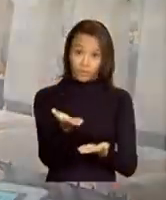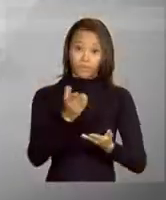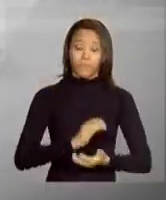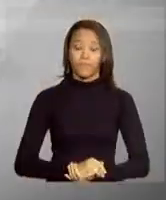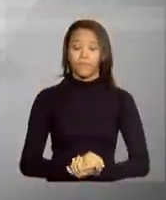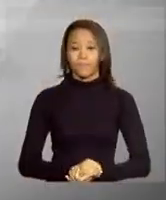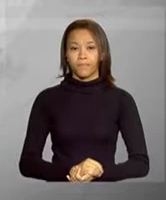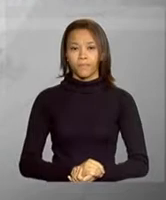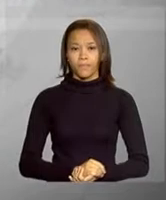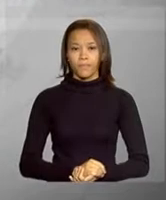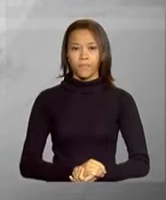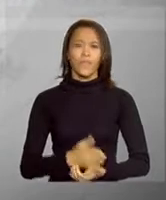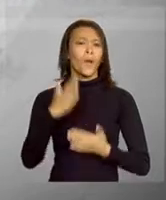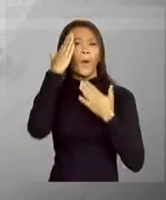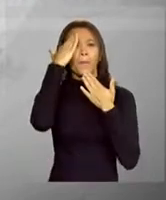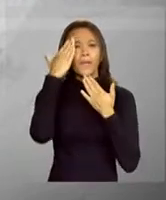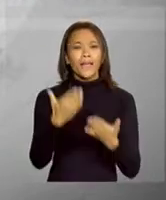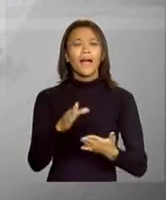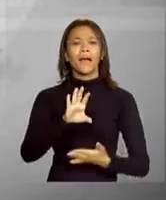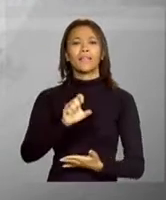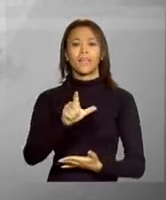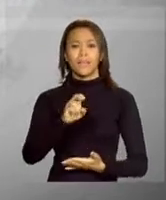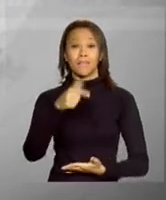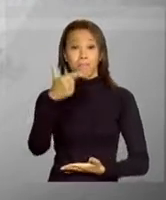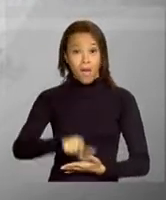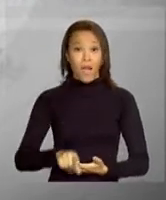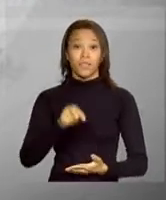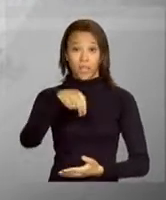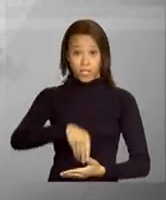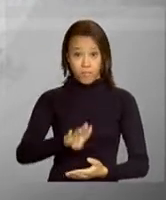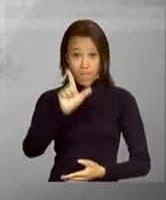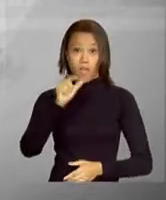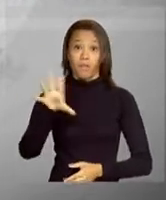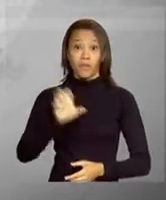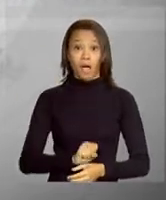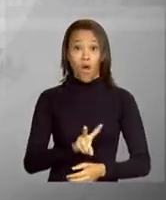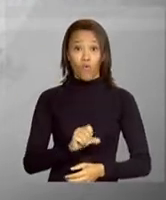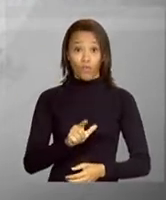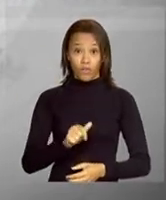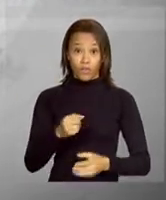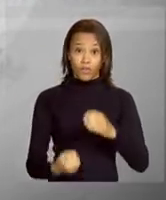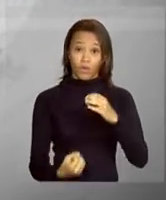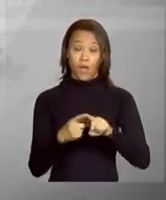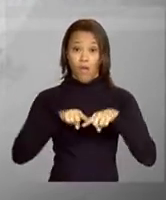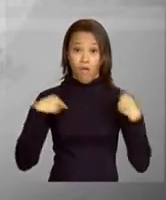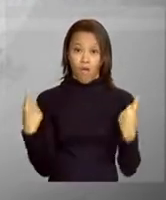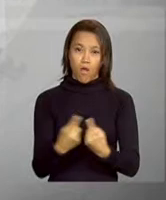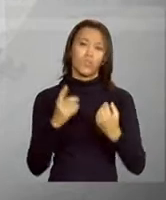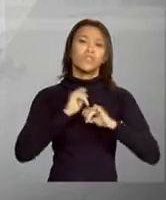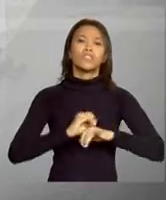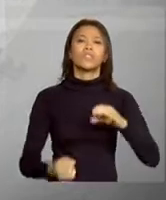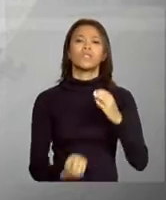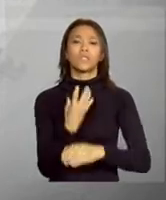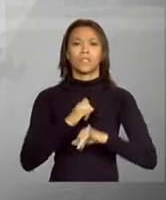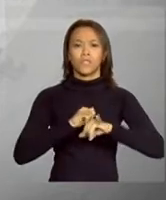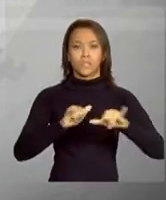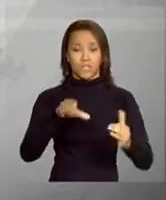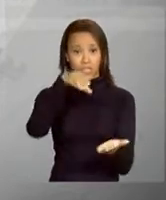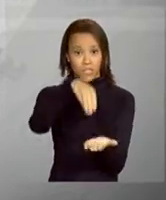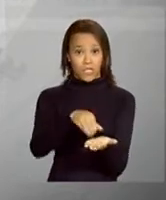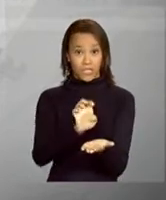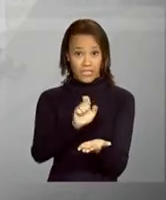você bom obrigada Eliane logo mais a TV NBR Transmite ao vivo a cerimônia de lançamento do projeto de Centro